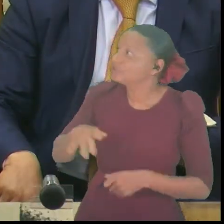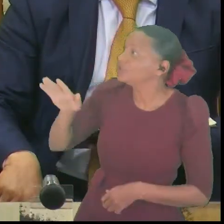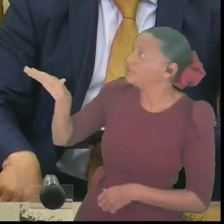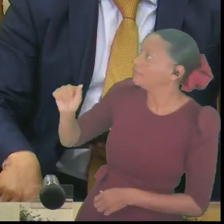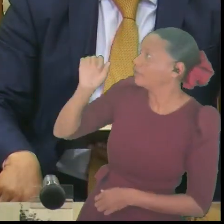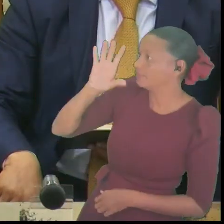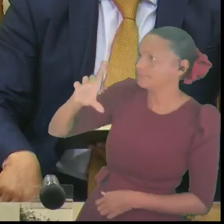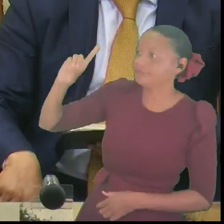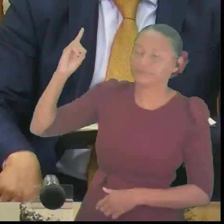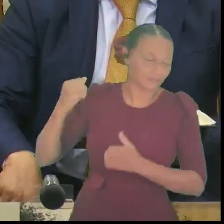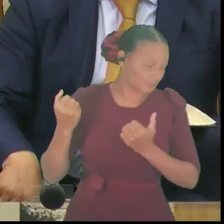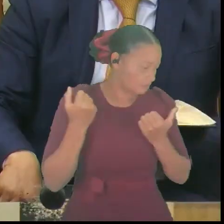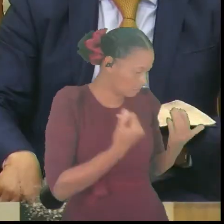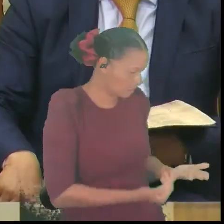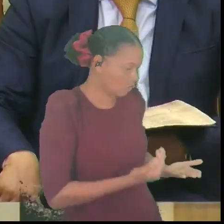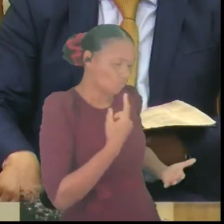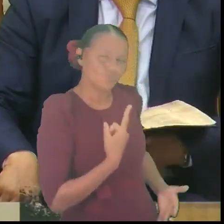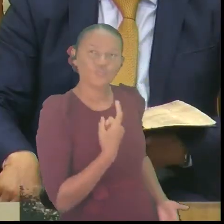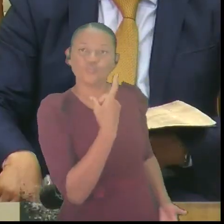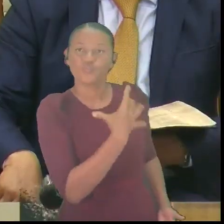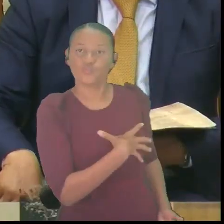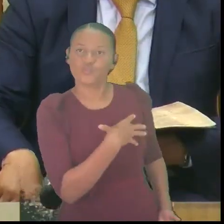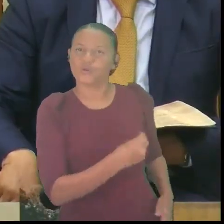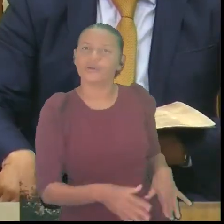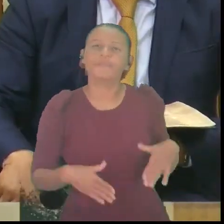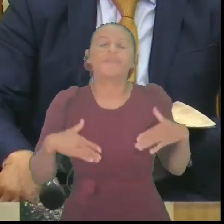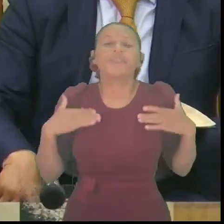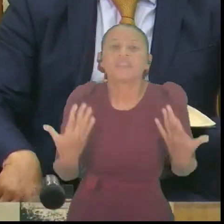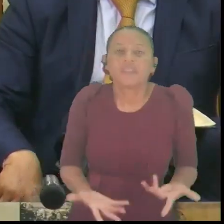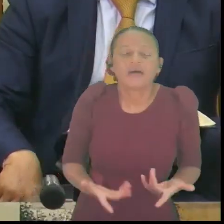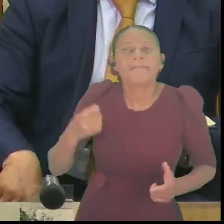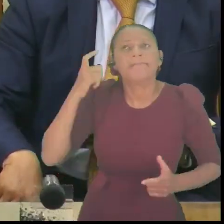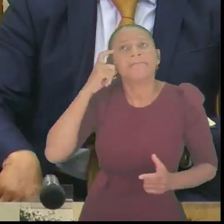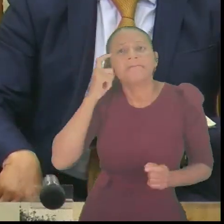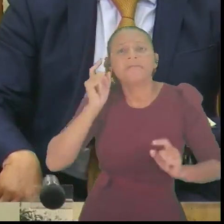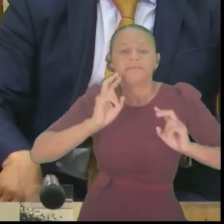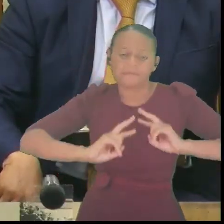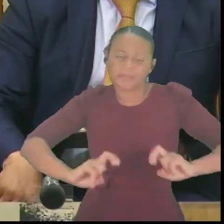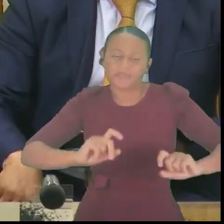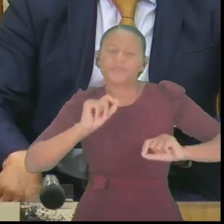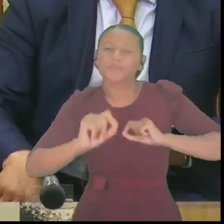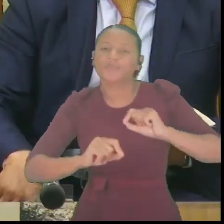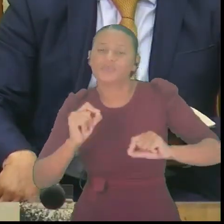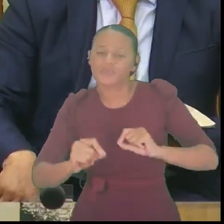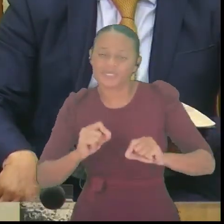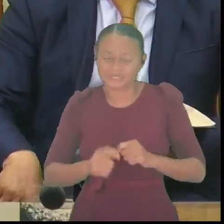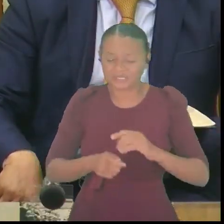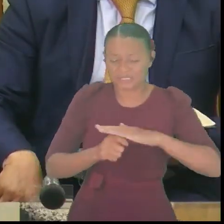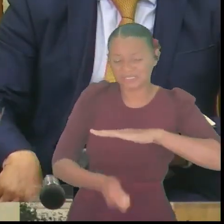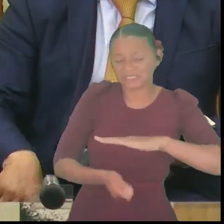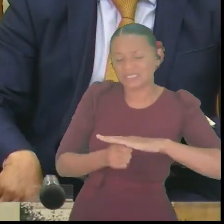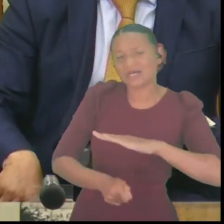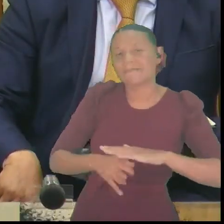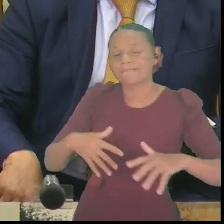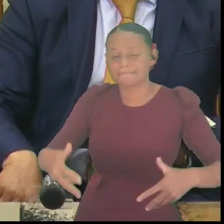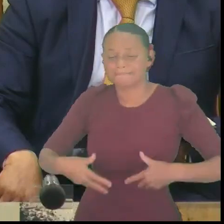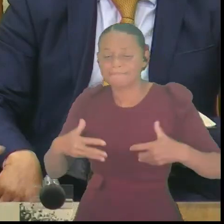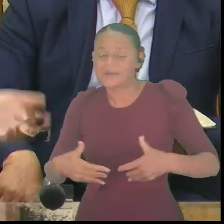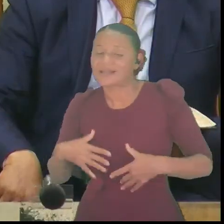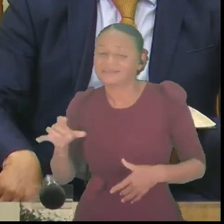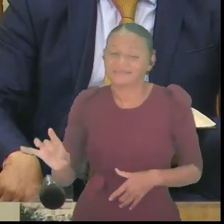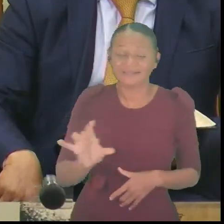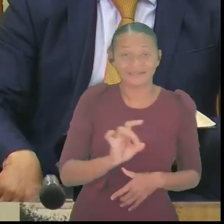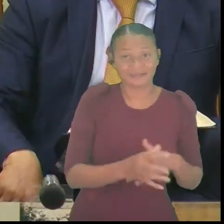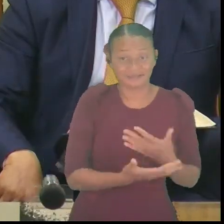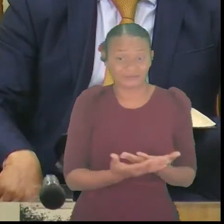porque Deus entregou o seu Filho. E aí então, o que nós iríamos perceber nesse tribunal é a motivação de cada um.